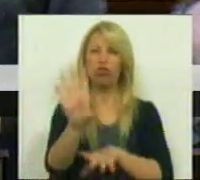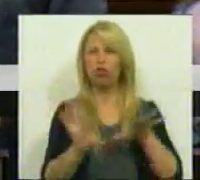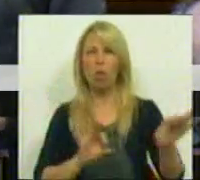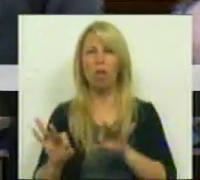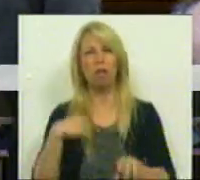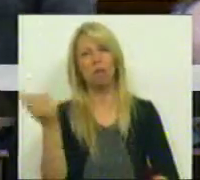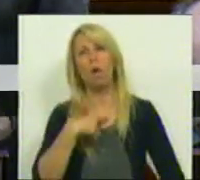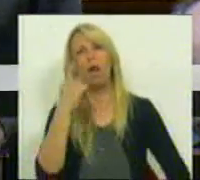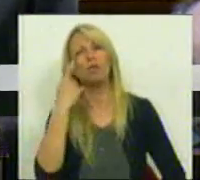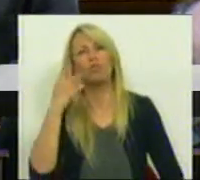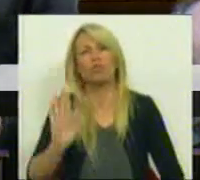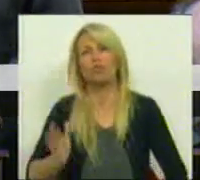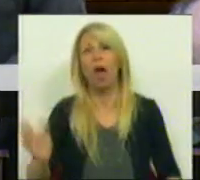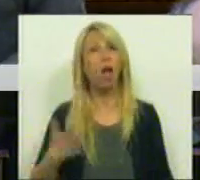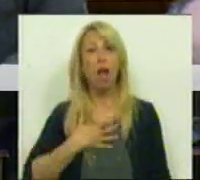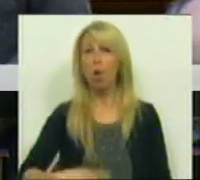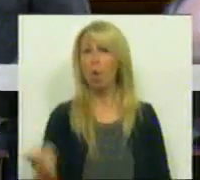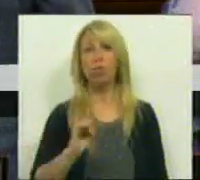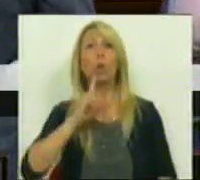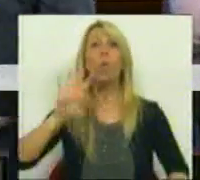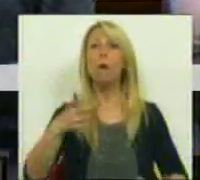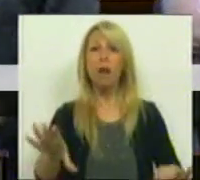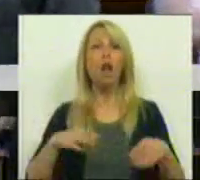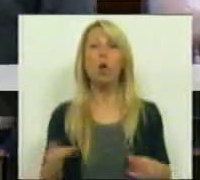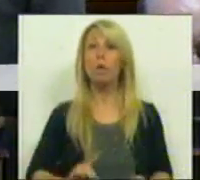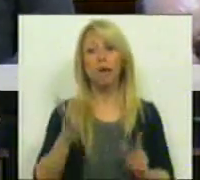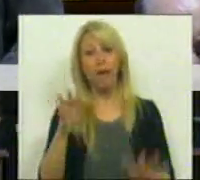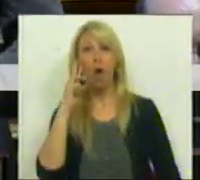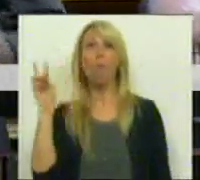e não gostamos delas e o país não as aceita e essa é uma visão cada vez mais